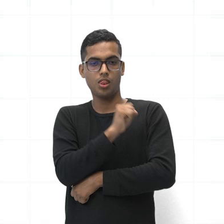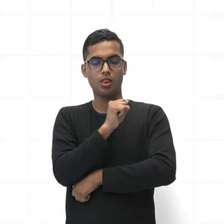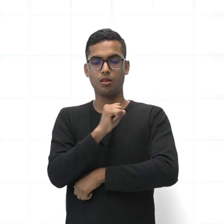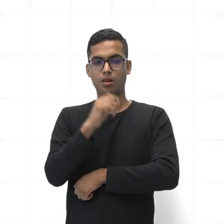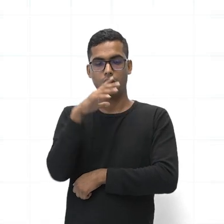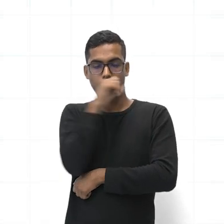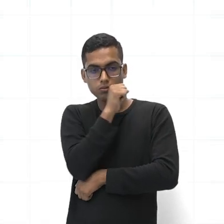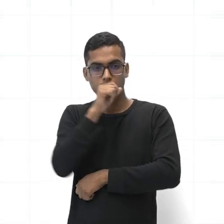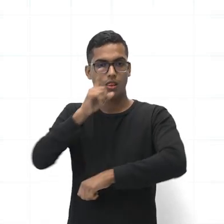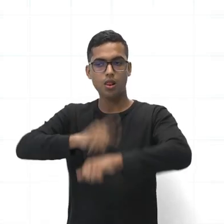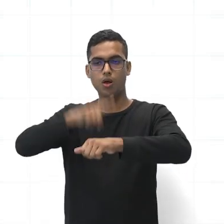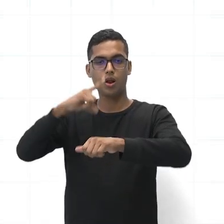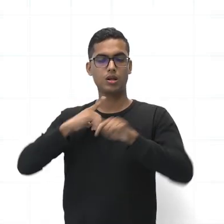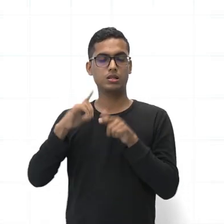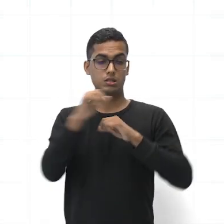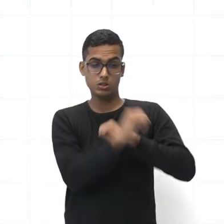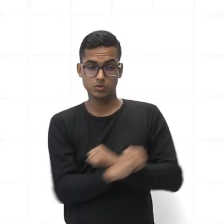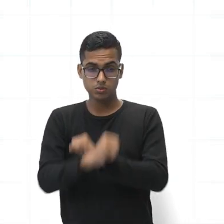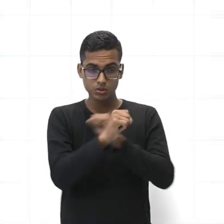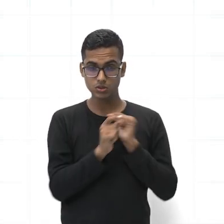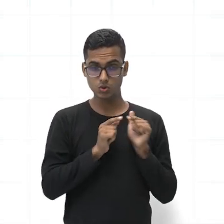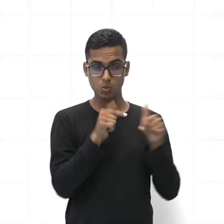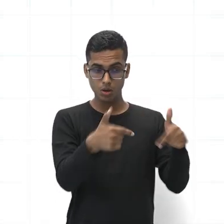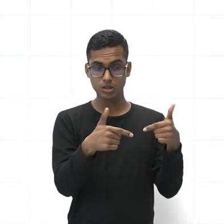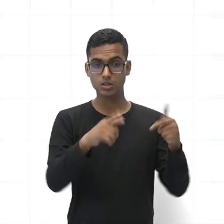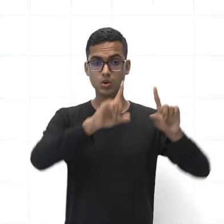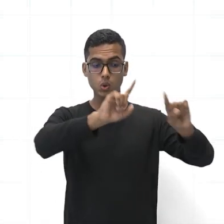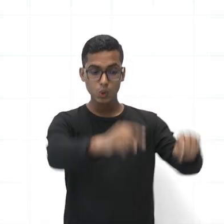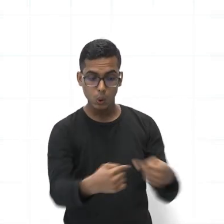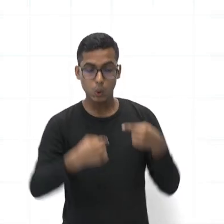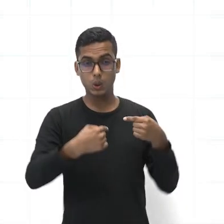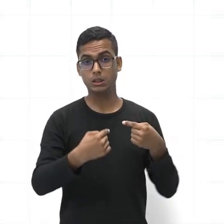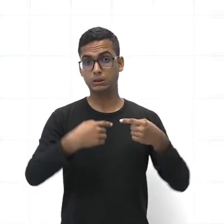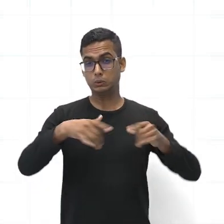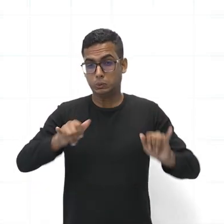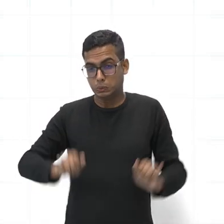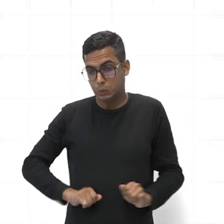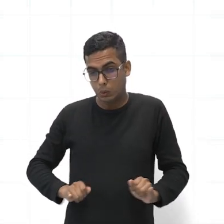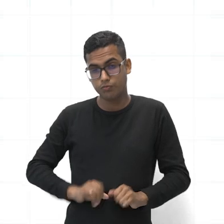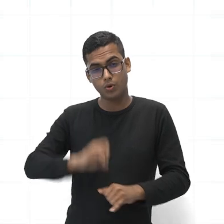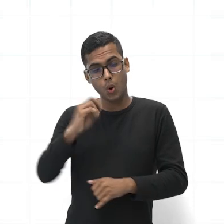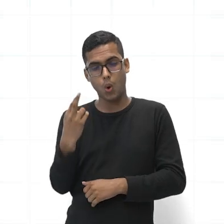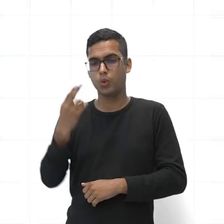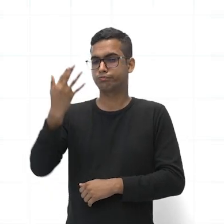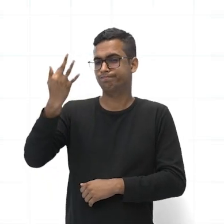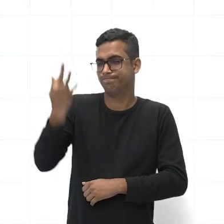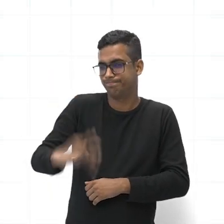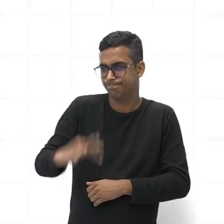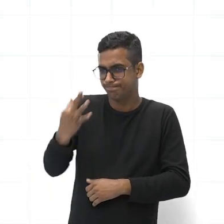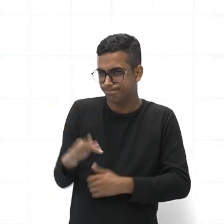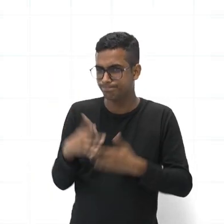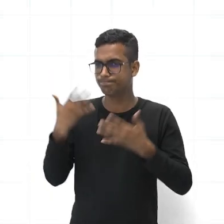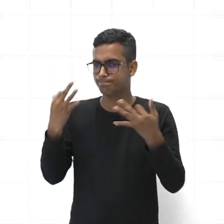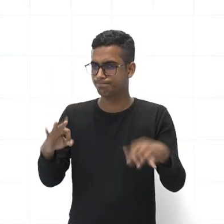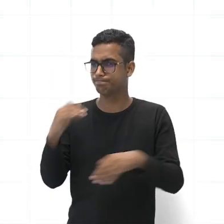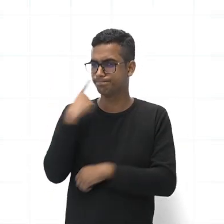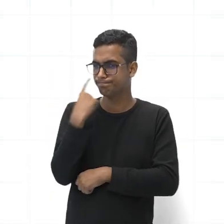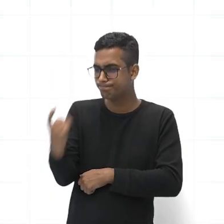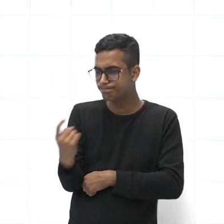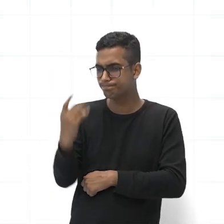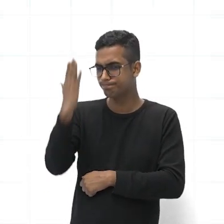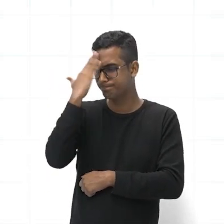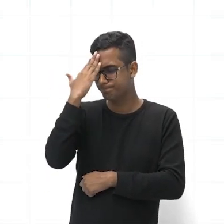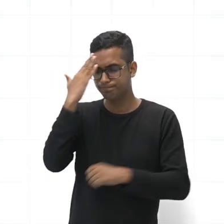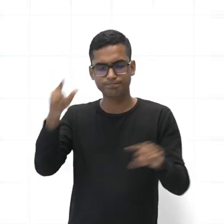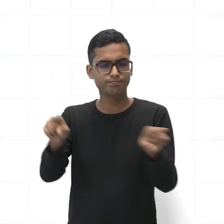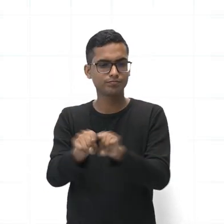proteger daquela ação que possivelmente poderia te machucar. Olha só que interessante, né? A mesma coisa acontece